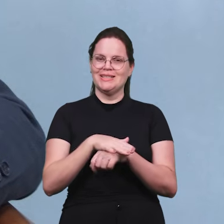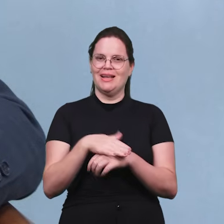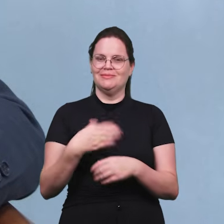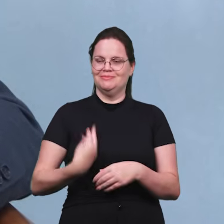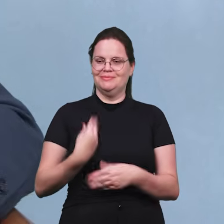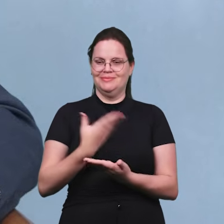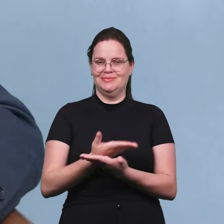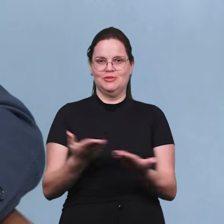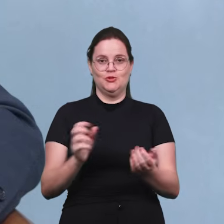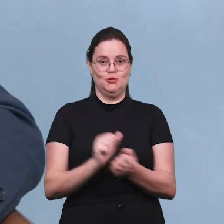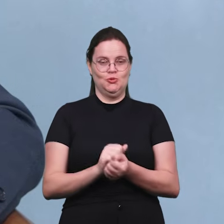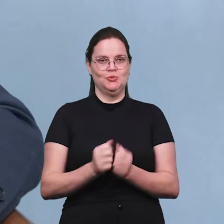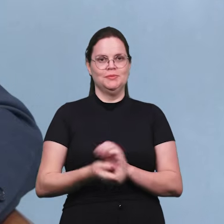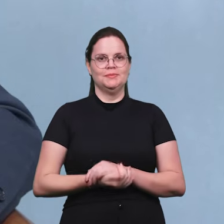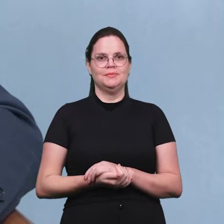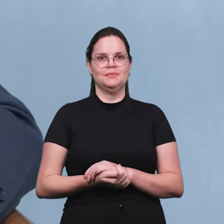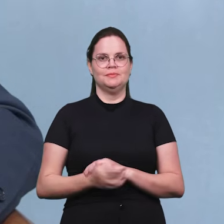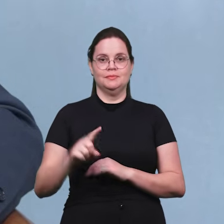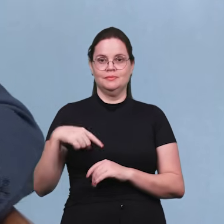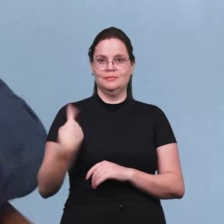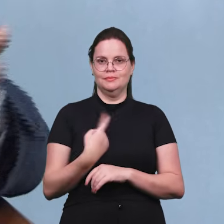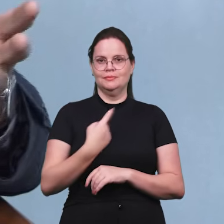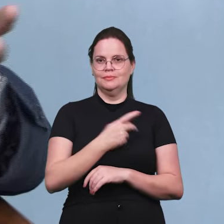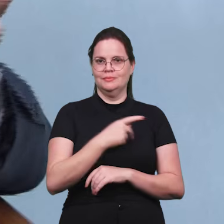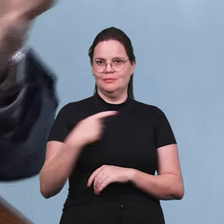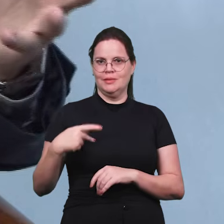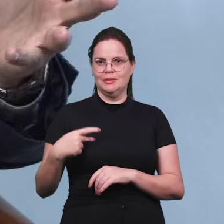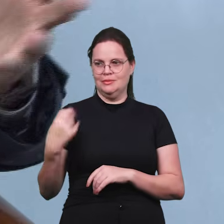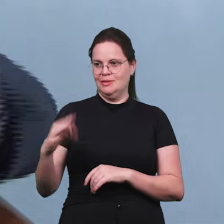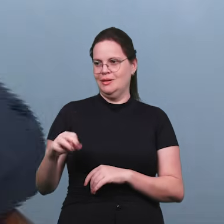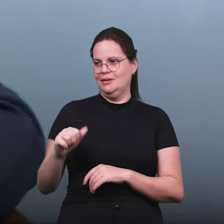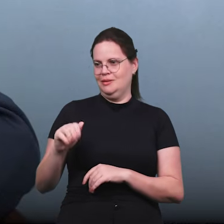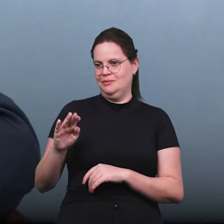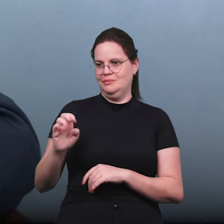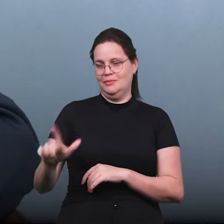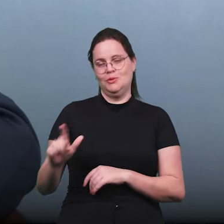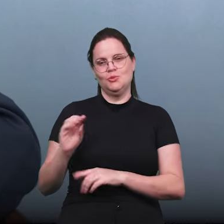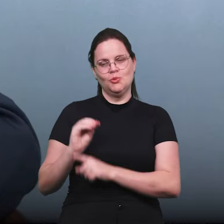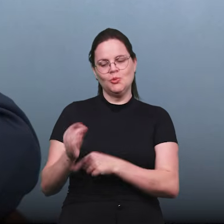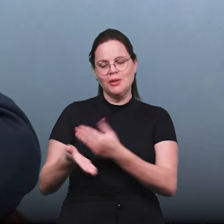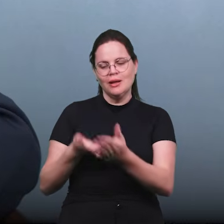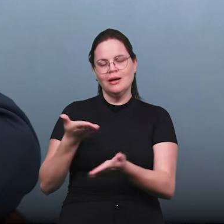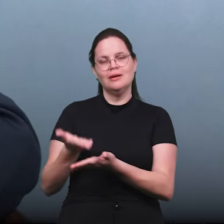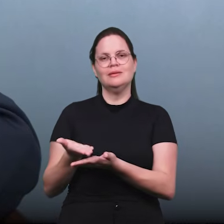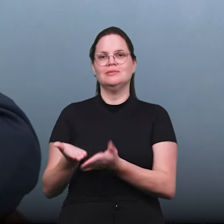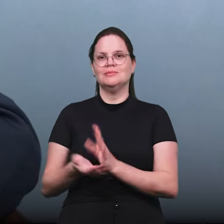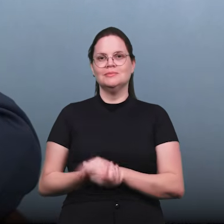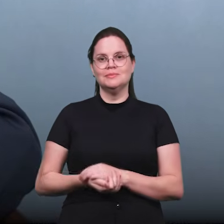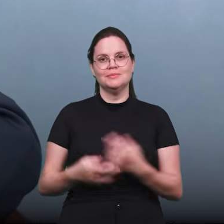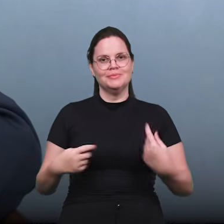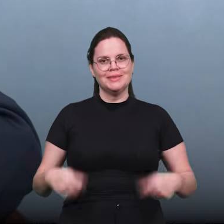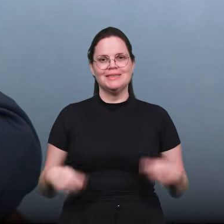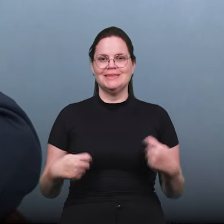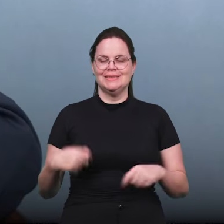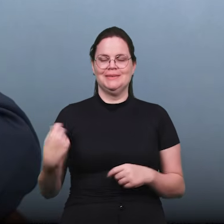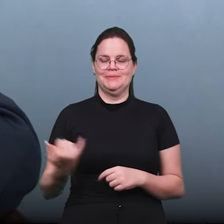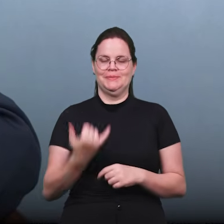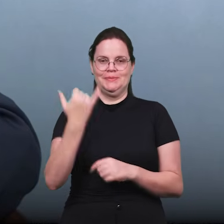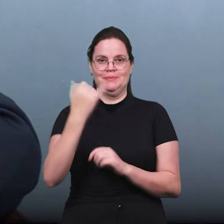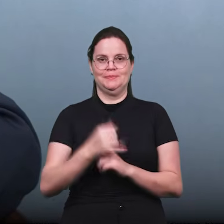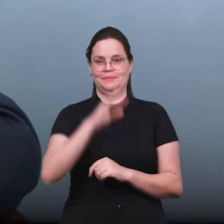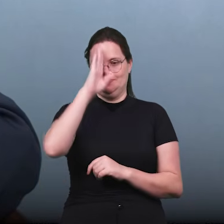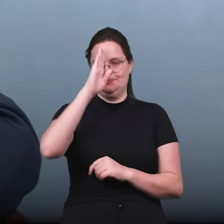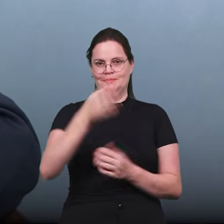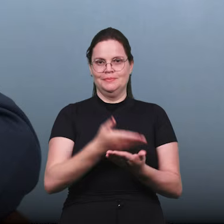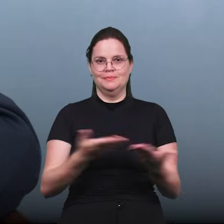estar aqui, né, participando. E nós que somos pastores, né, Abel, o cuidado é algo